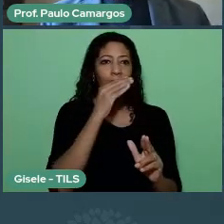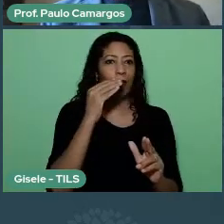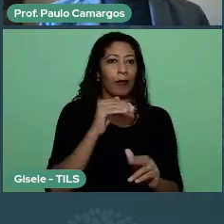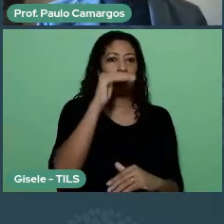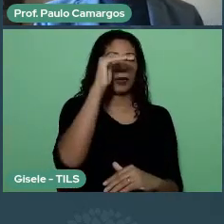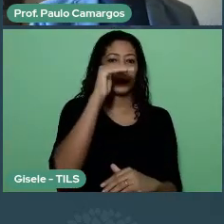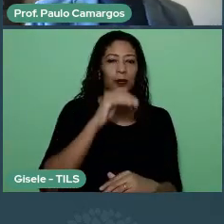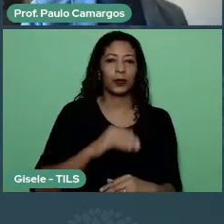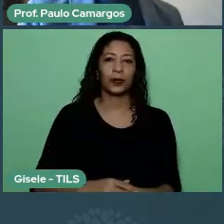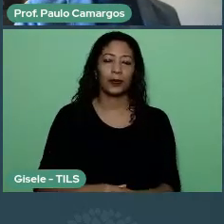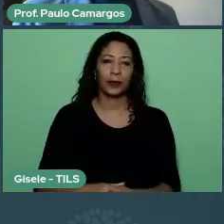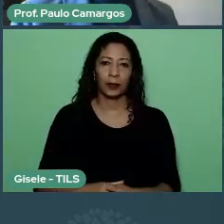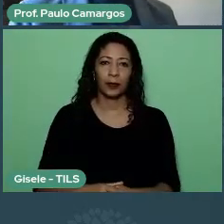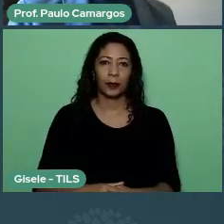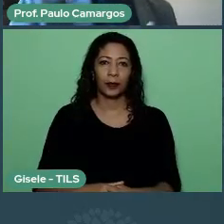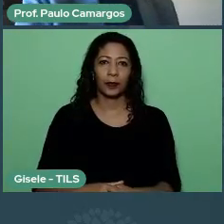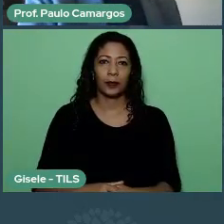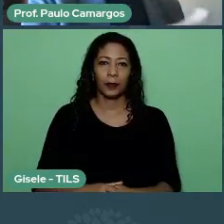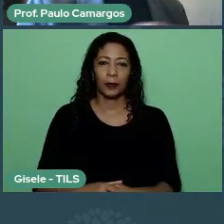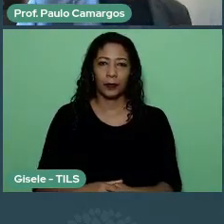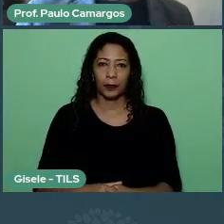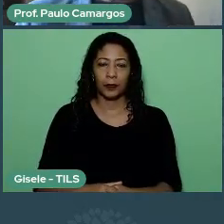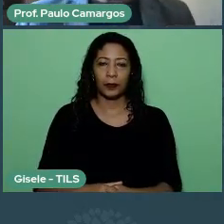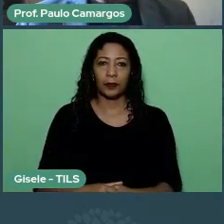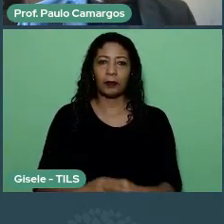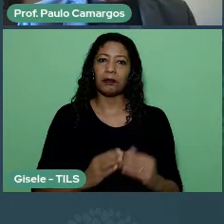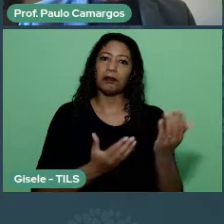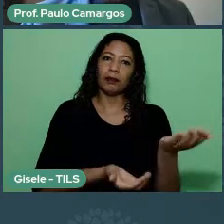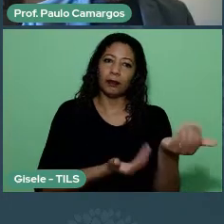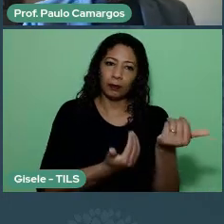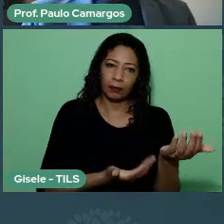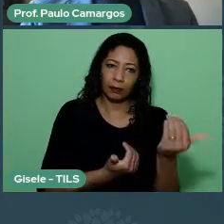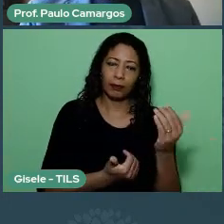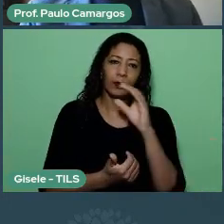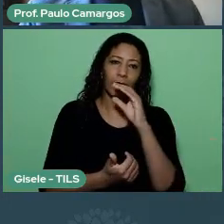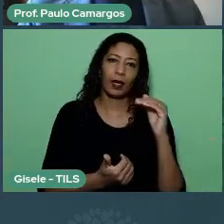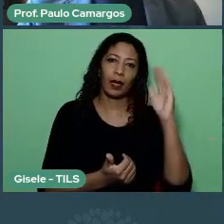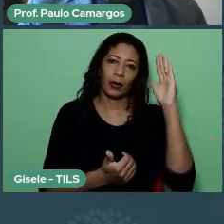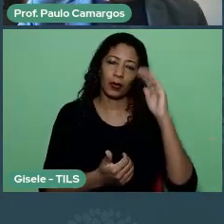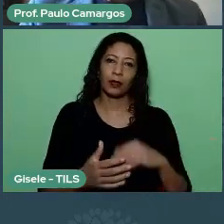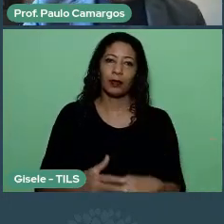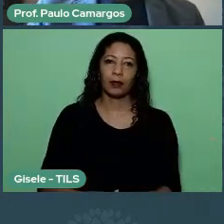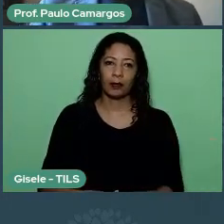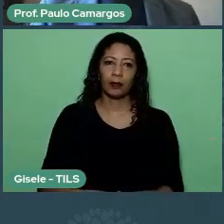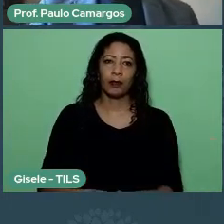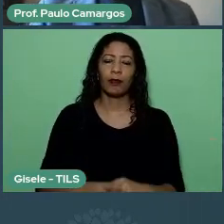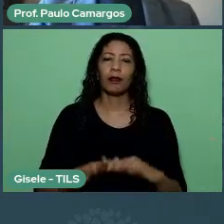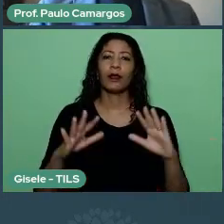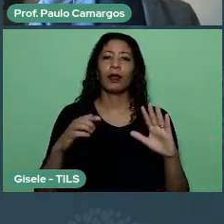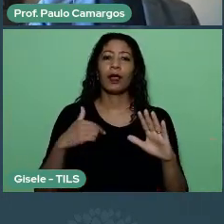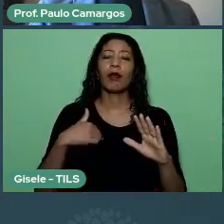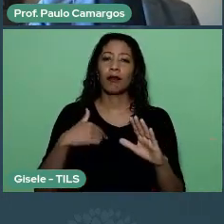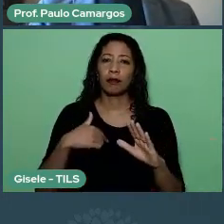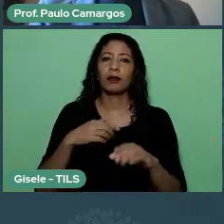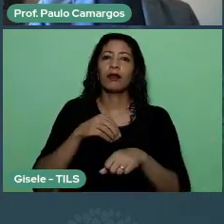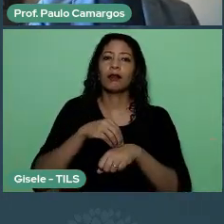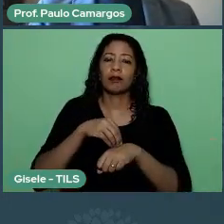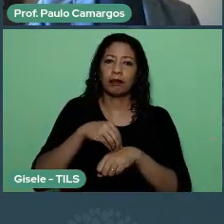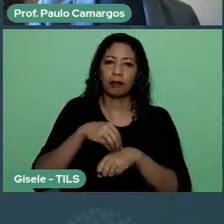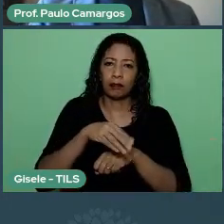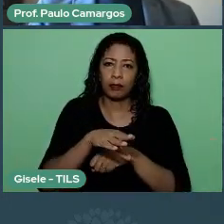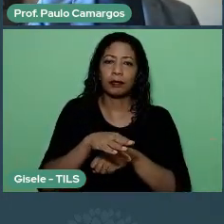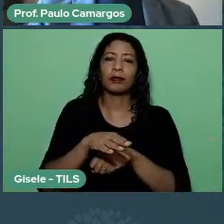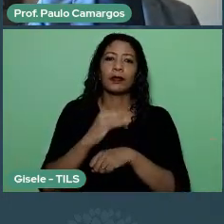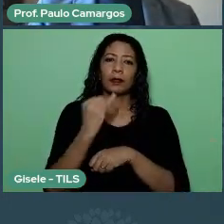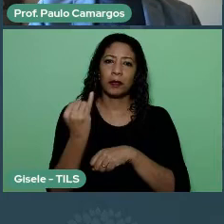feitas para as crianças, para os adolescentes e adultos. Sugiro fortemente o uso do